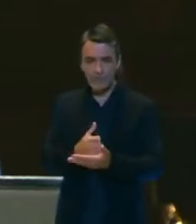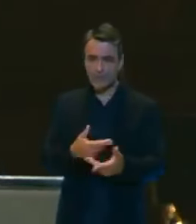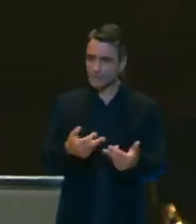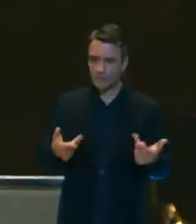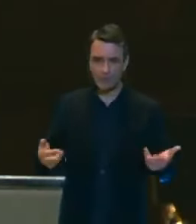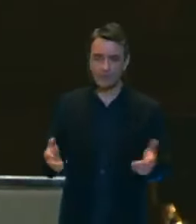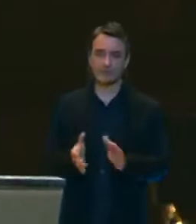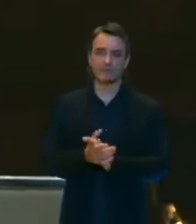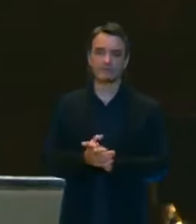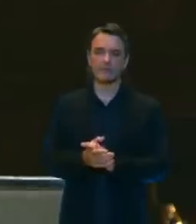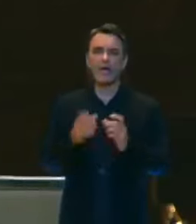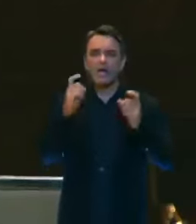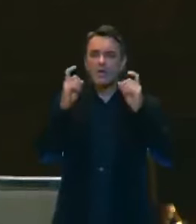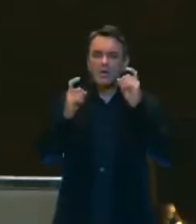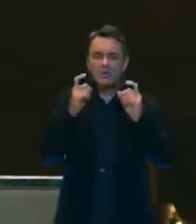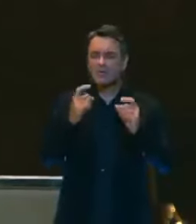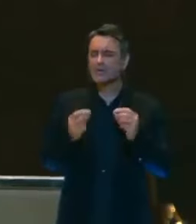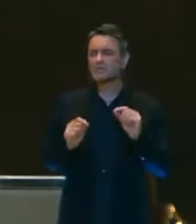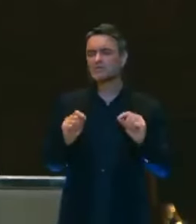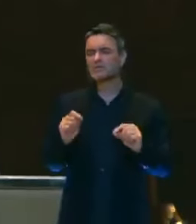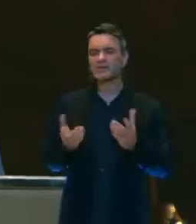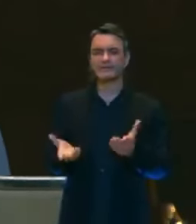Você está preocupado com o quê?